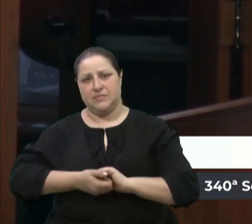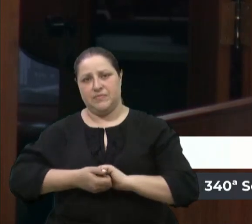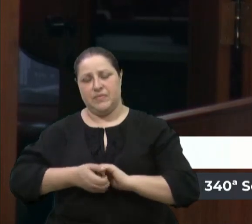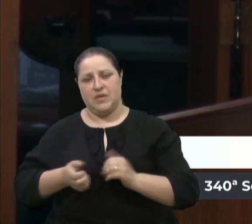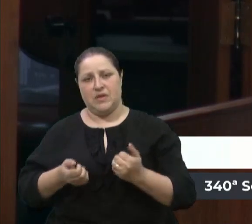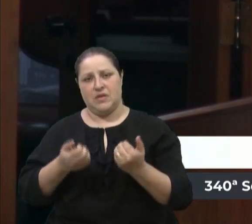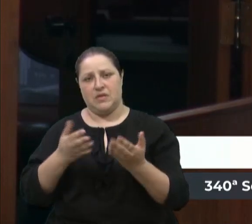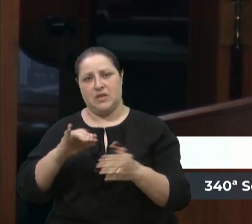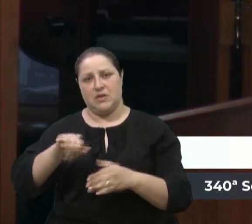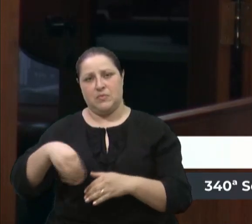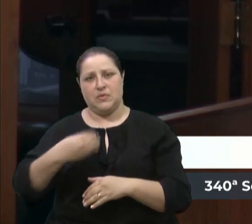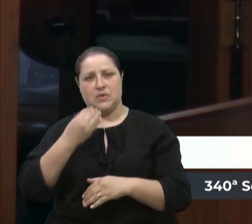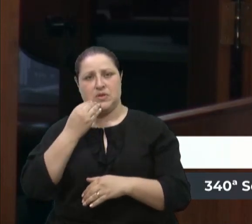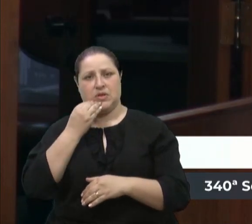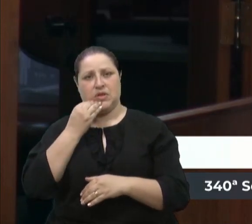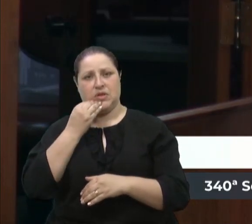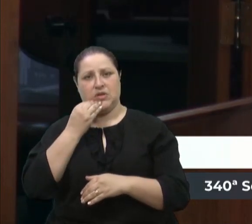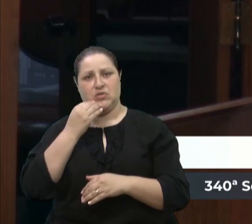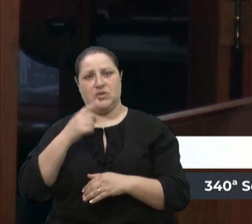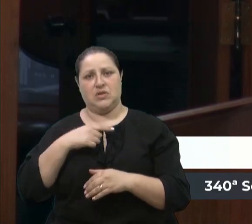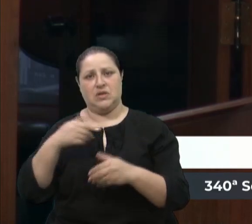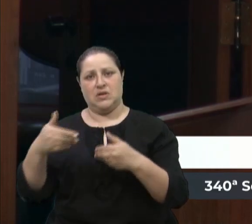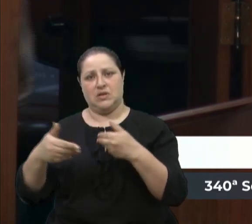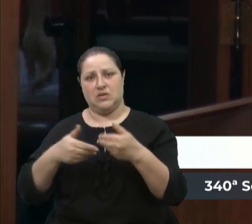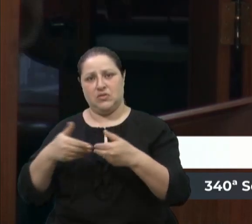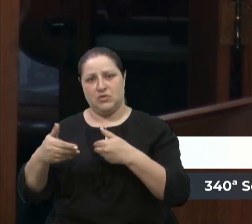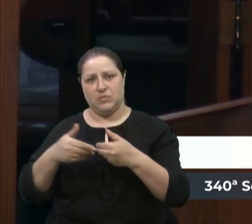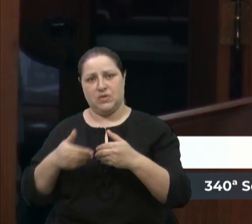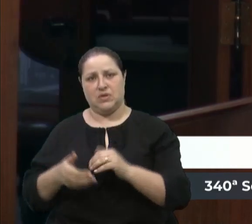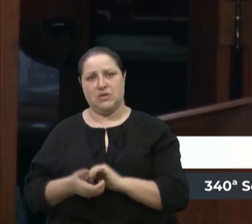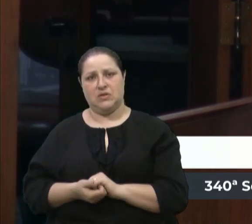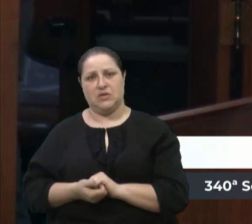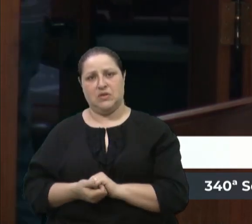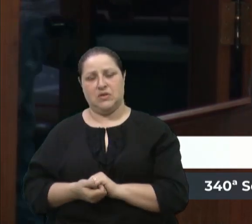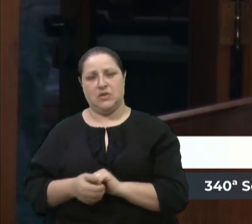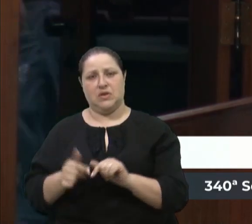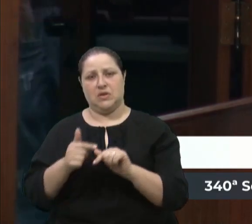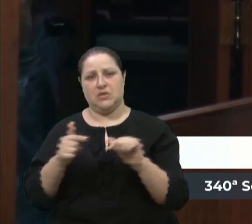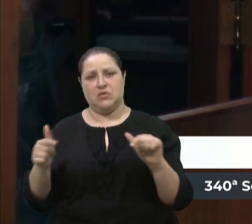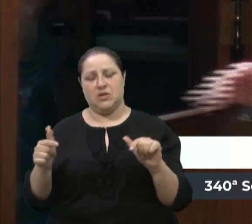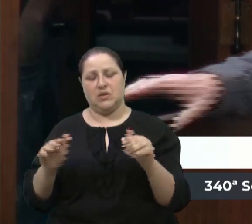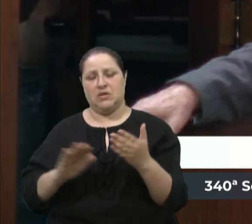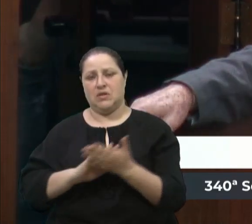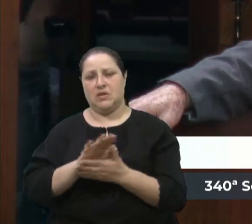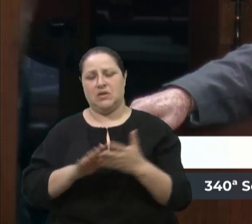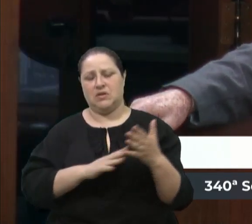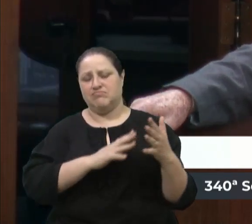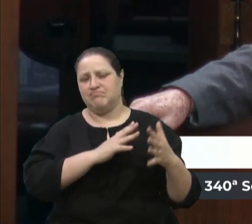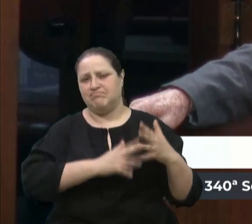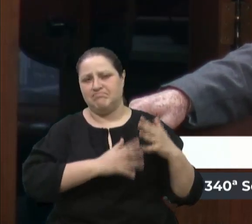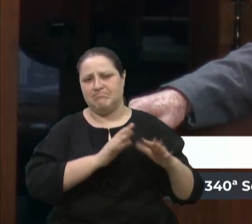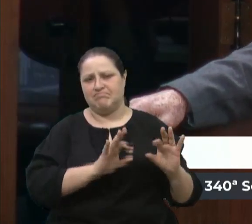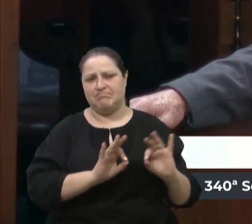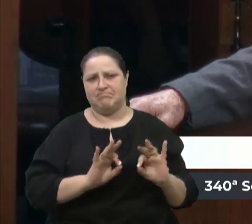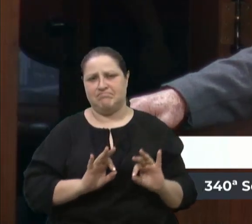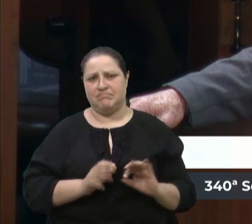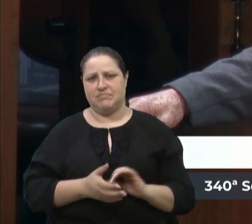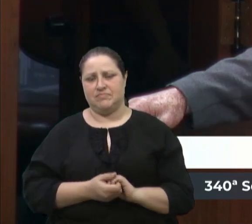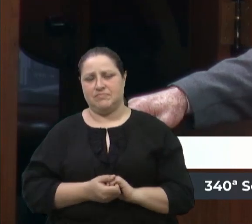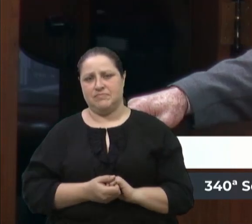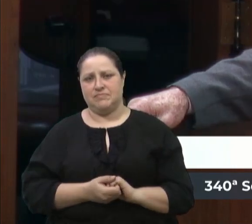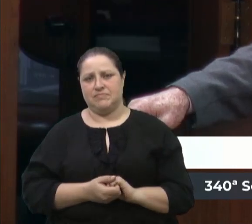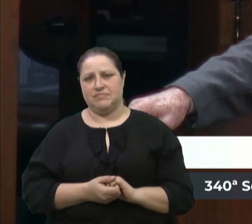Oferecer a oportunidade de ser atendido, que não tenha transtorno, não tenha intercorrências.